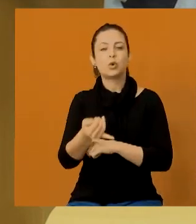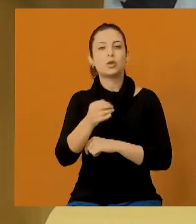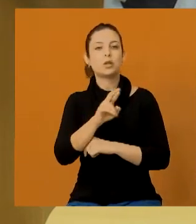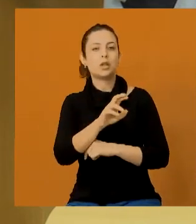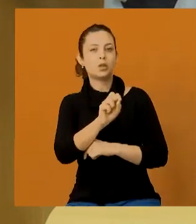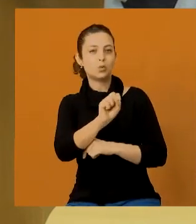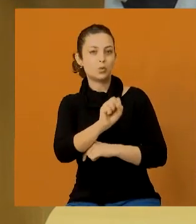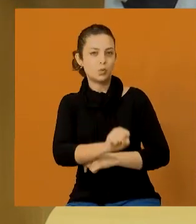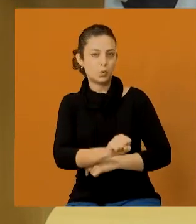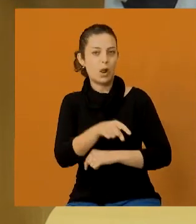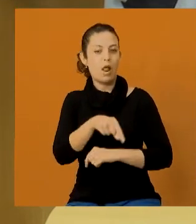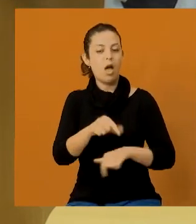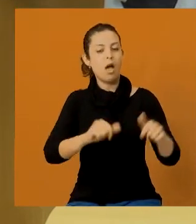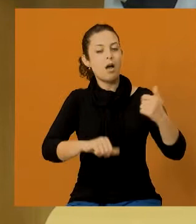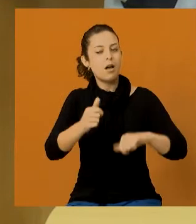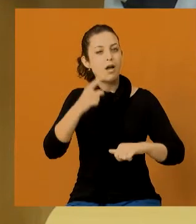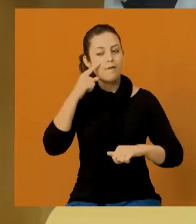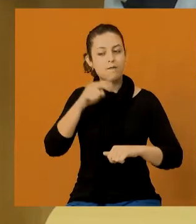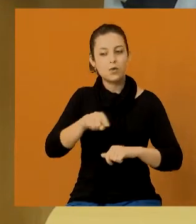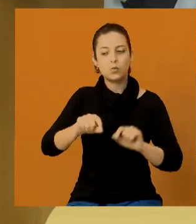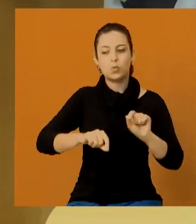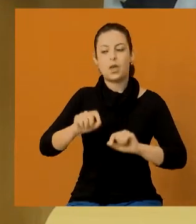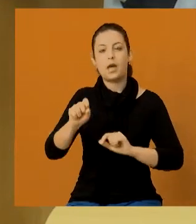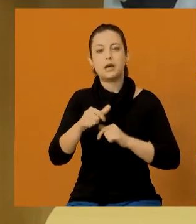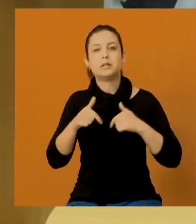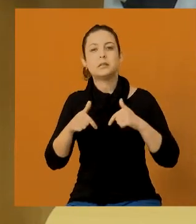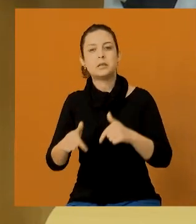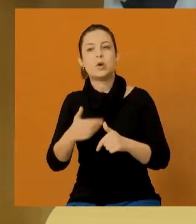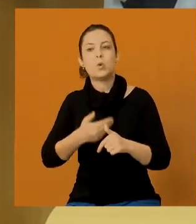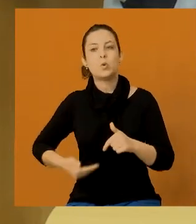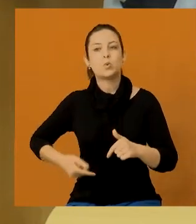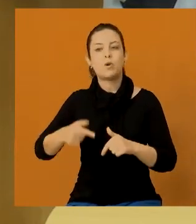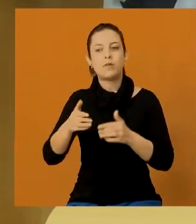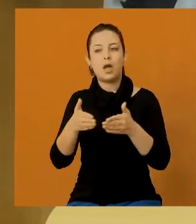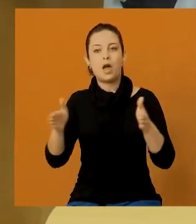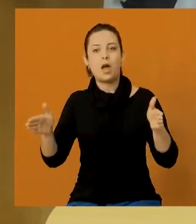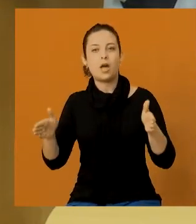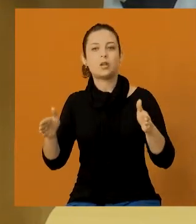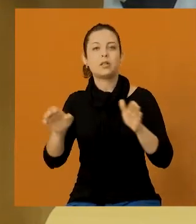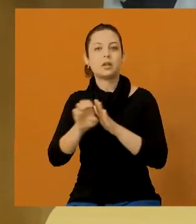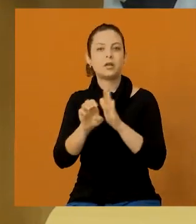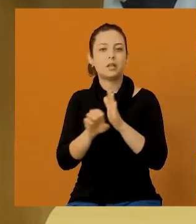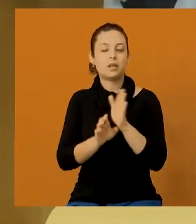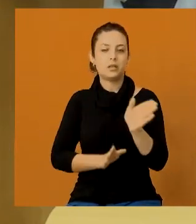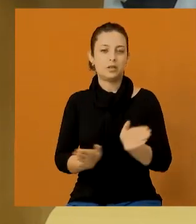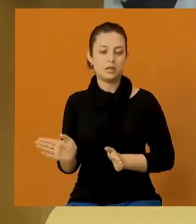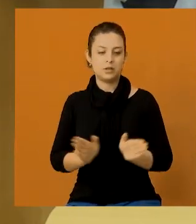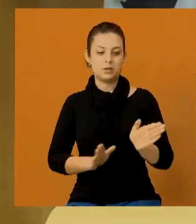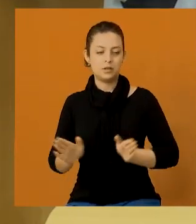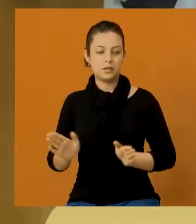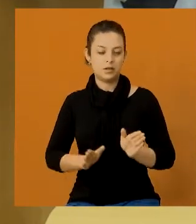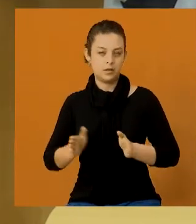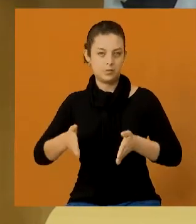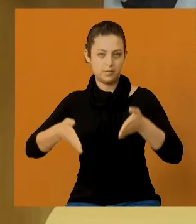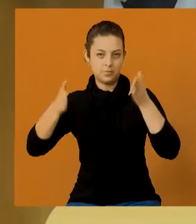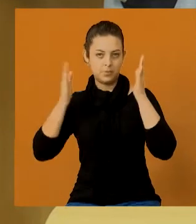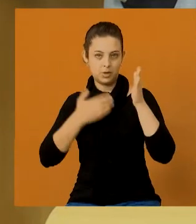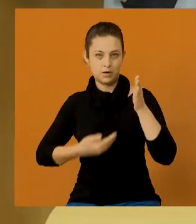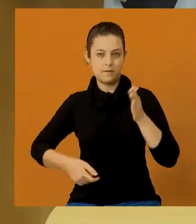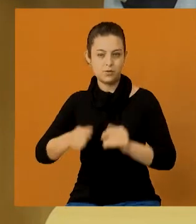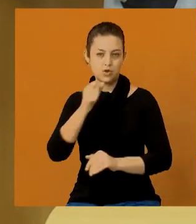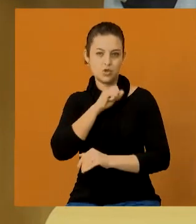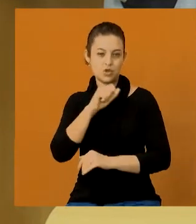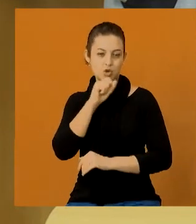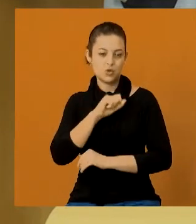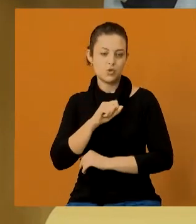Sul, ocasião em que se verificou em ação civil pública sobre a ampliação do Estatuto da Acessibilidade em prédio público